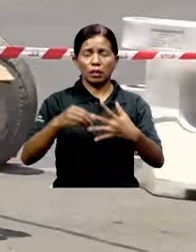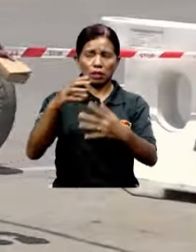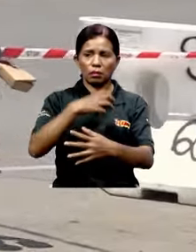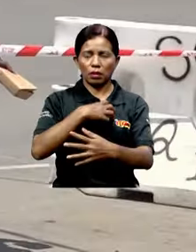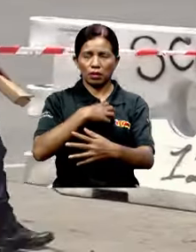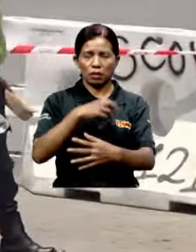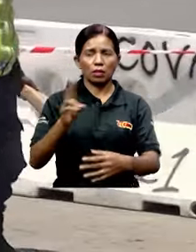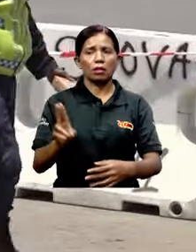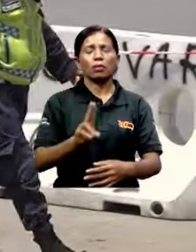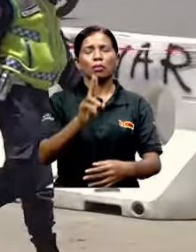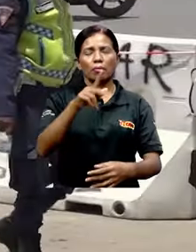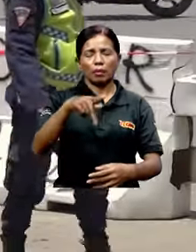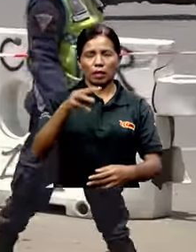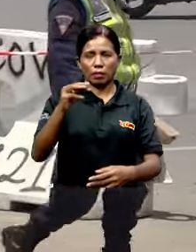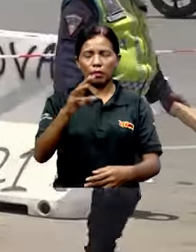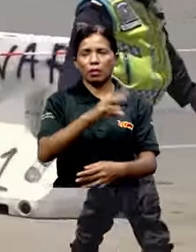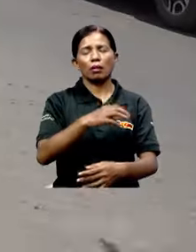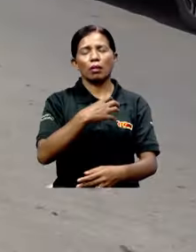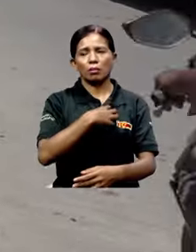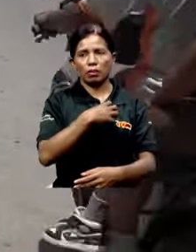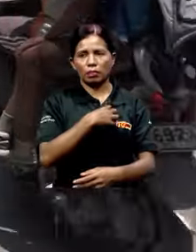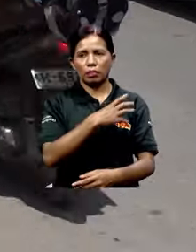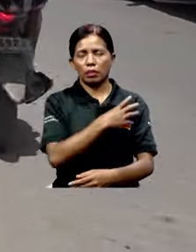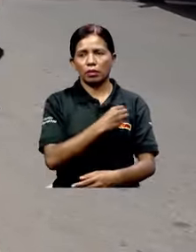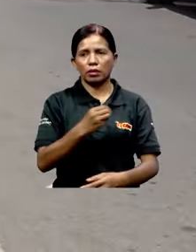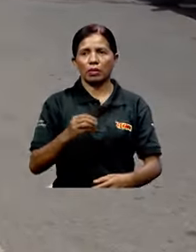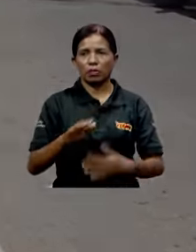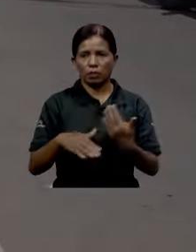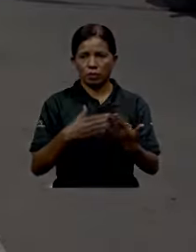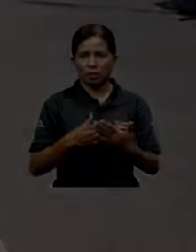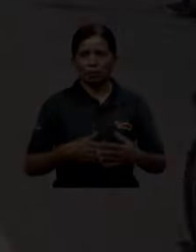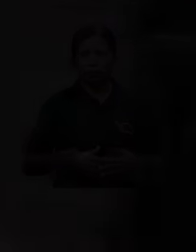Unidade Polícia Marítima, no Polícia Militar, João Carlos, Joel Sarmento, GMN.